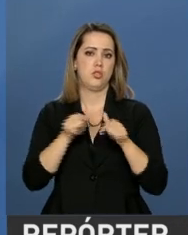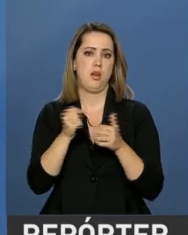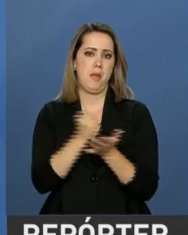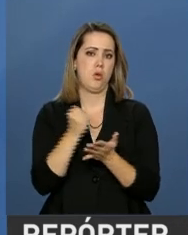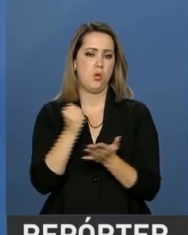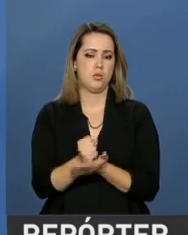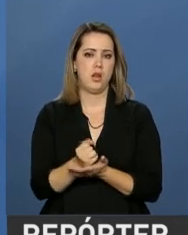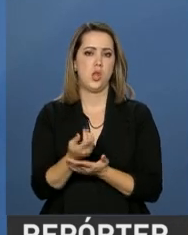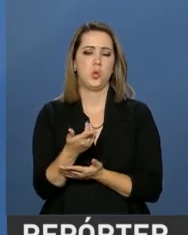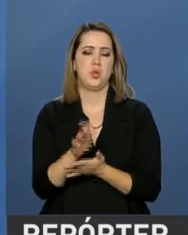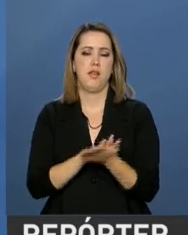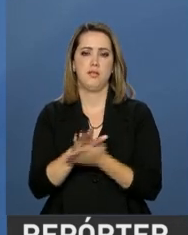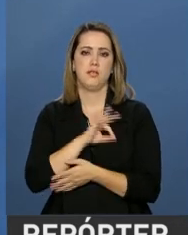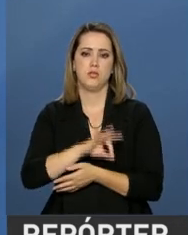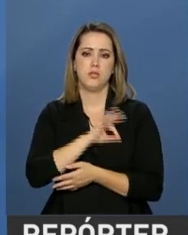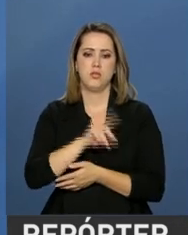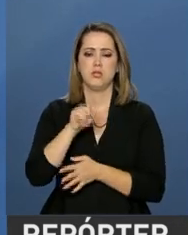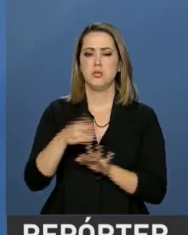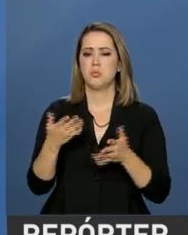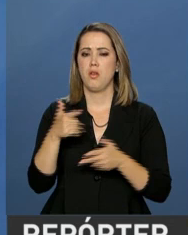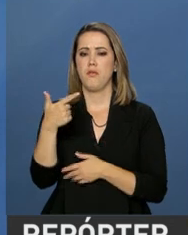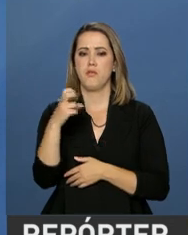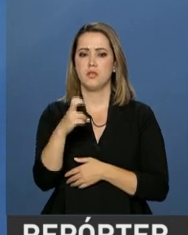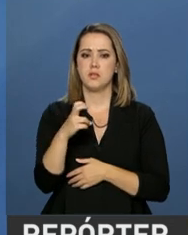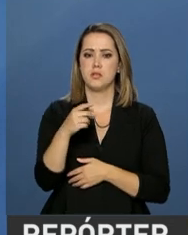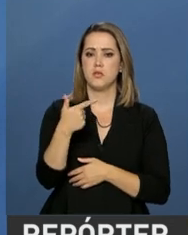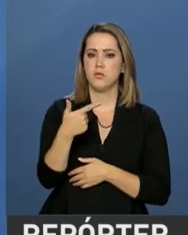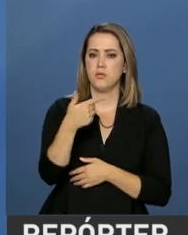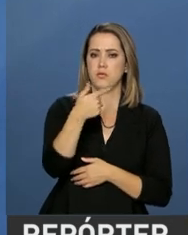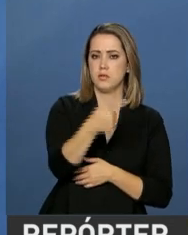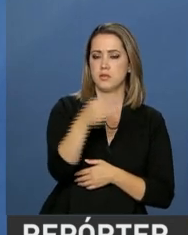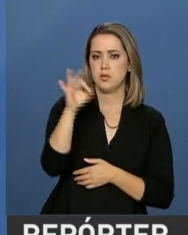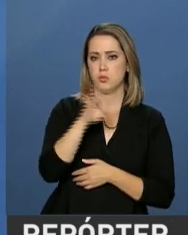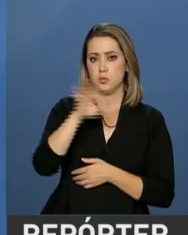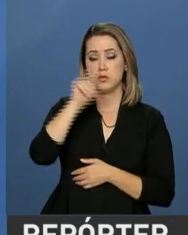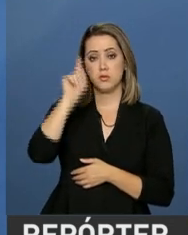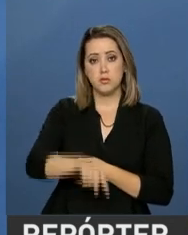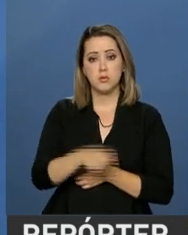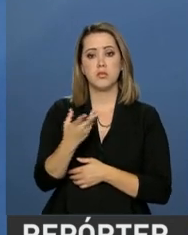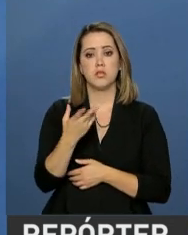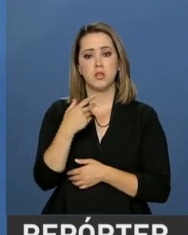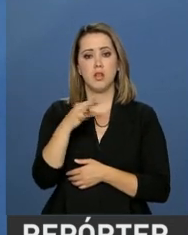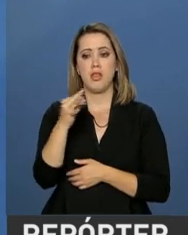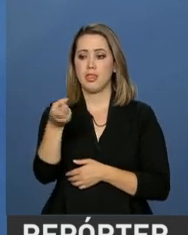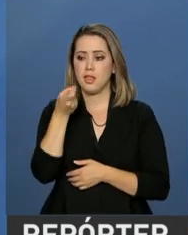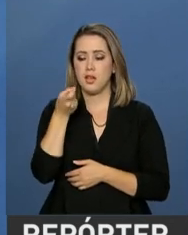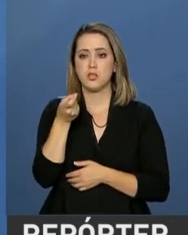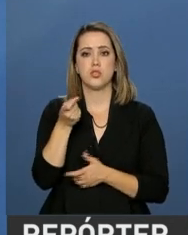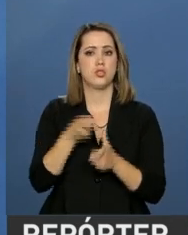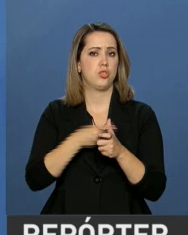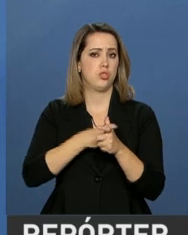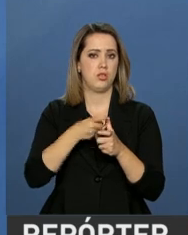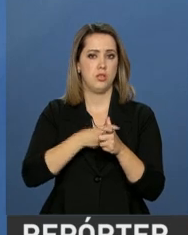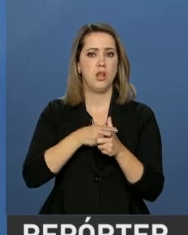não tem renda formal em torno de 25 27 será exatamente a taxa inadimplência